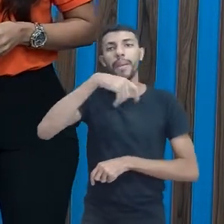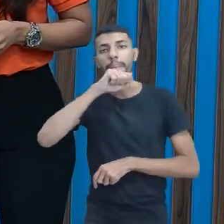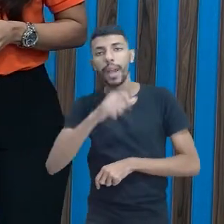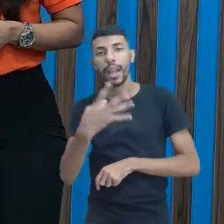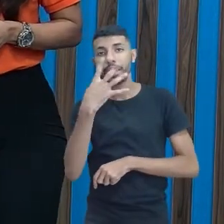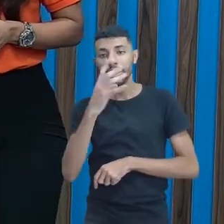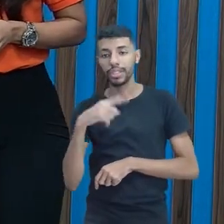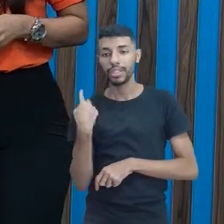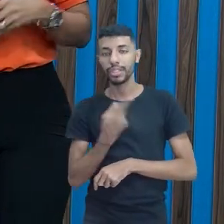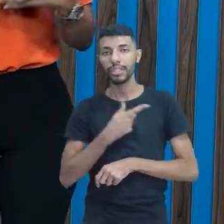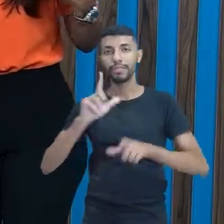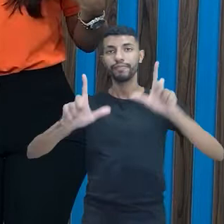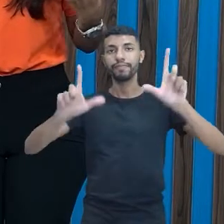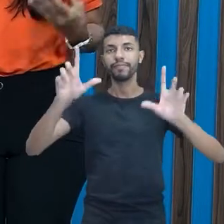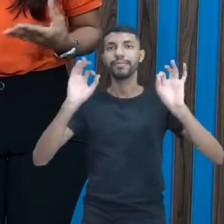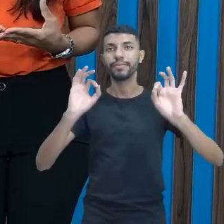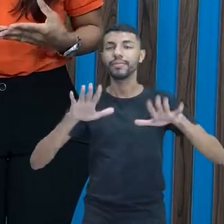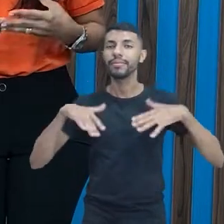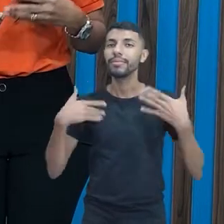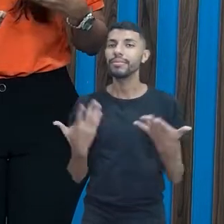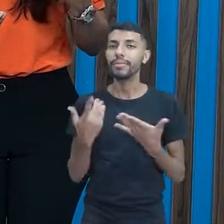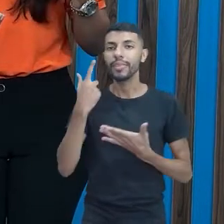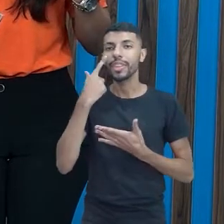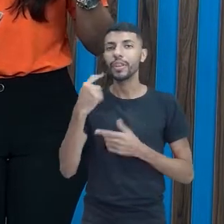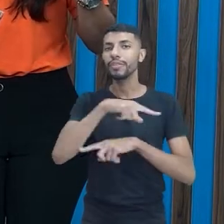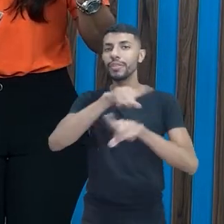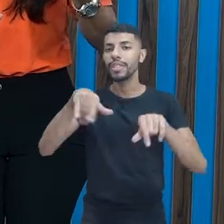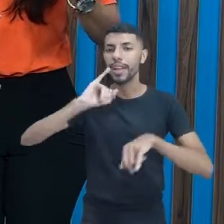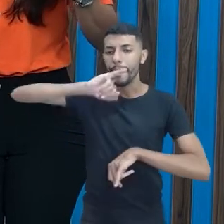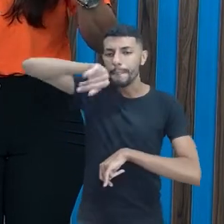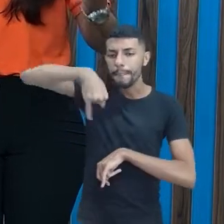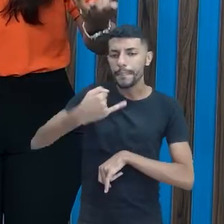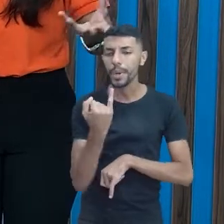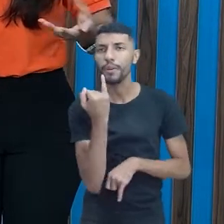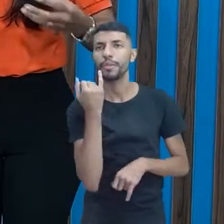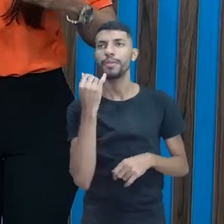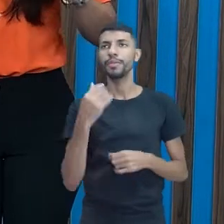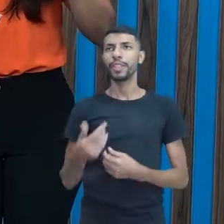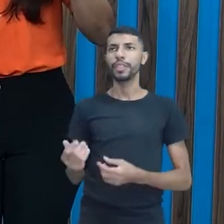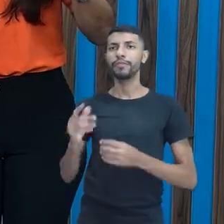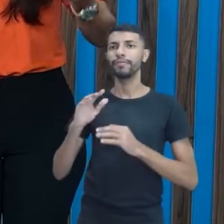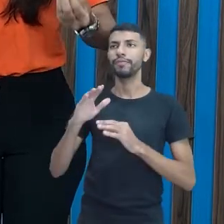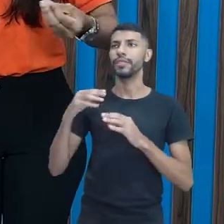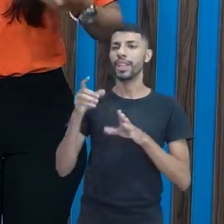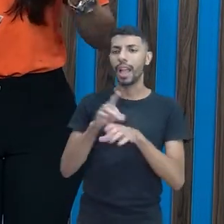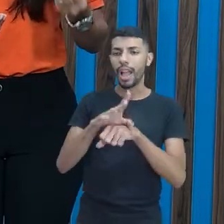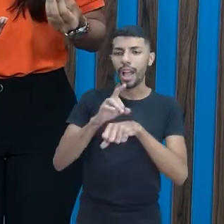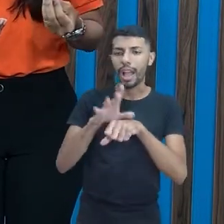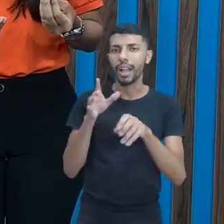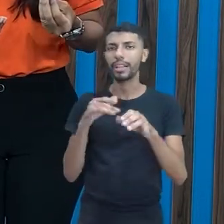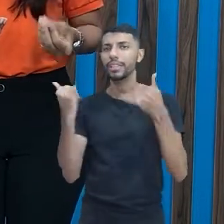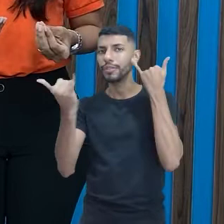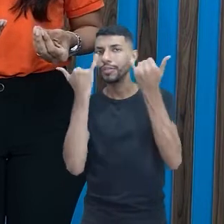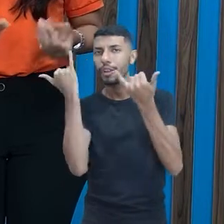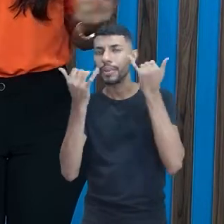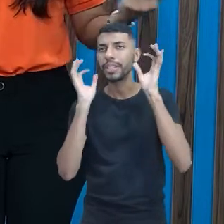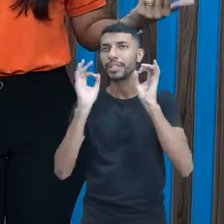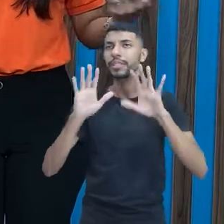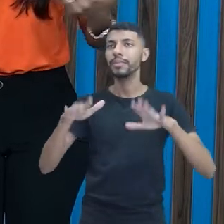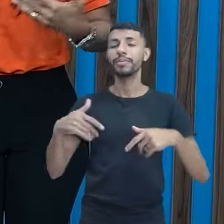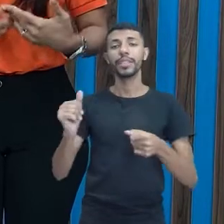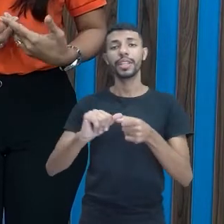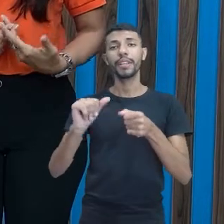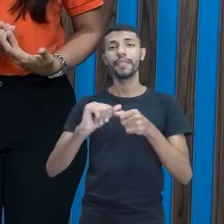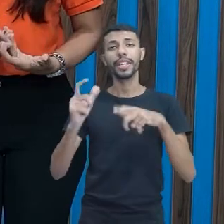assistindo o nosso programa, para que vocês aproveitem essas proposições, essas dicas e essas informações e